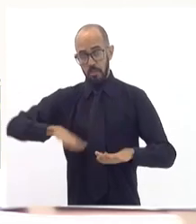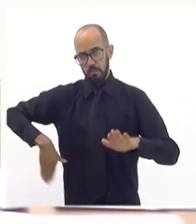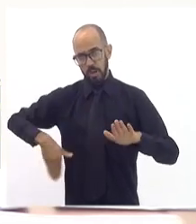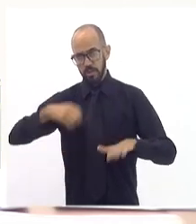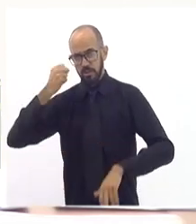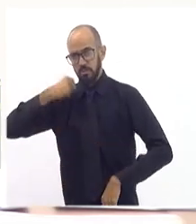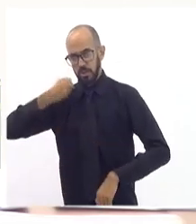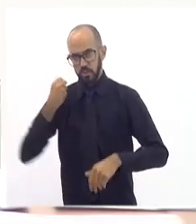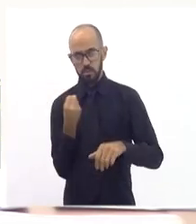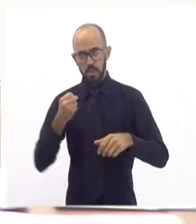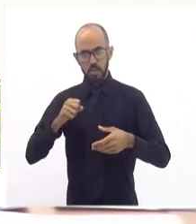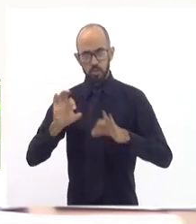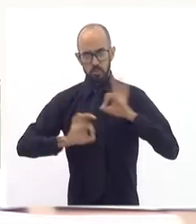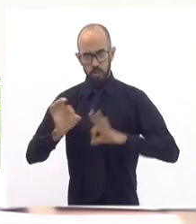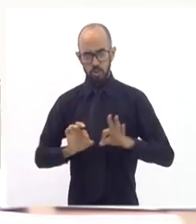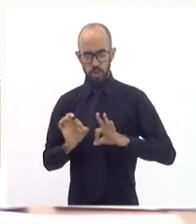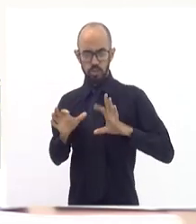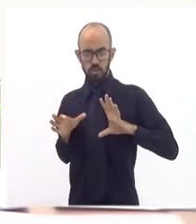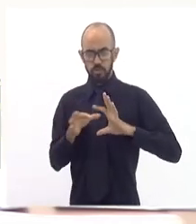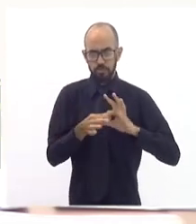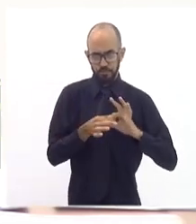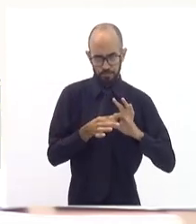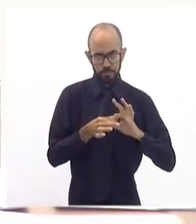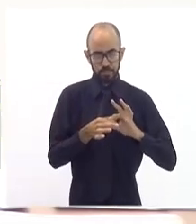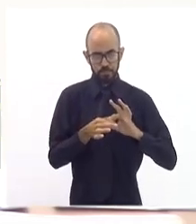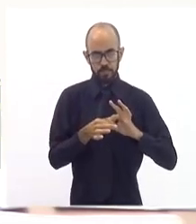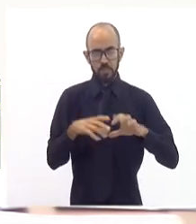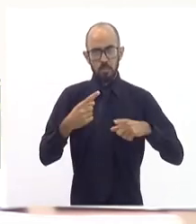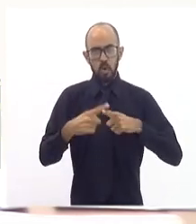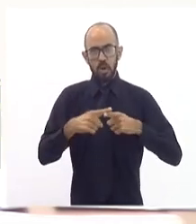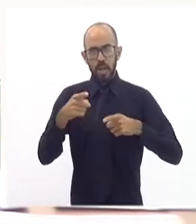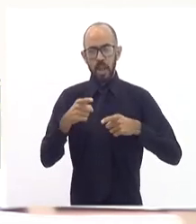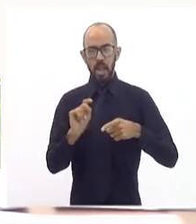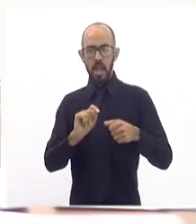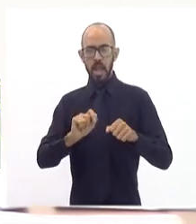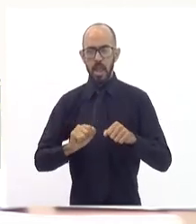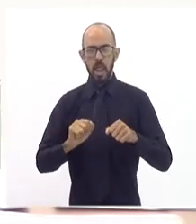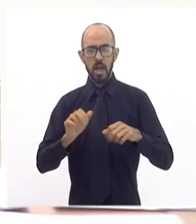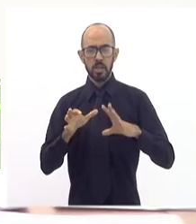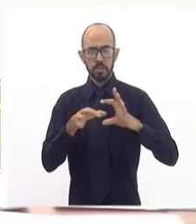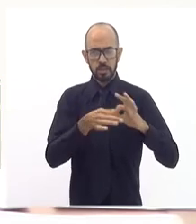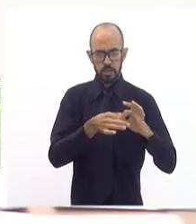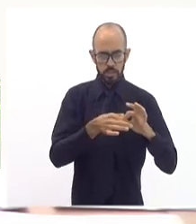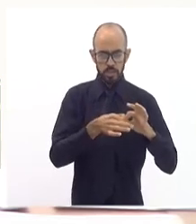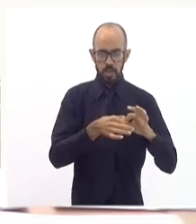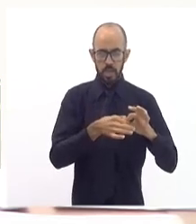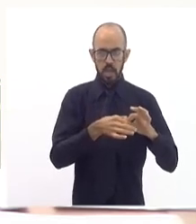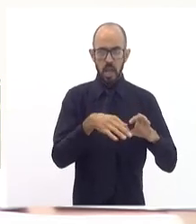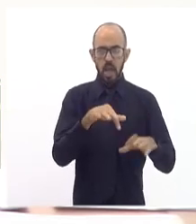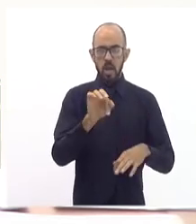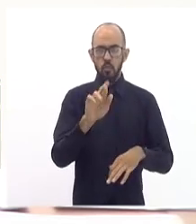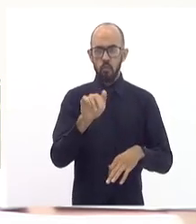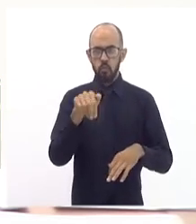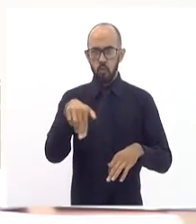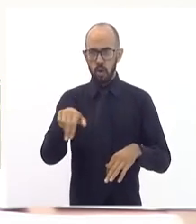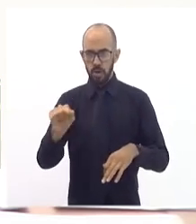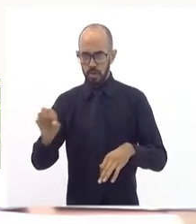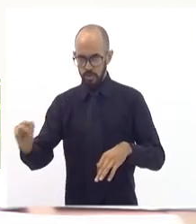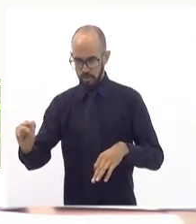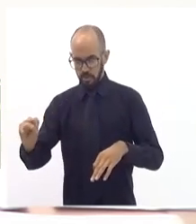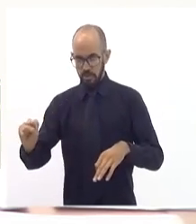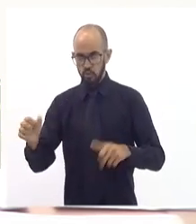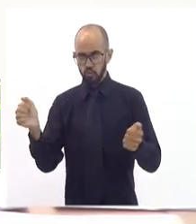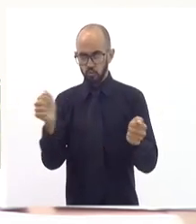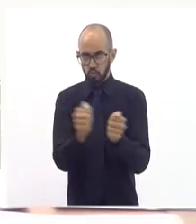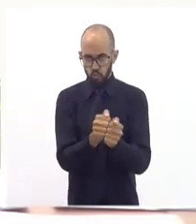projetos estão atreladas uma vez que a gente transmissão e perigo a subestação da zona oeste de propriedade de Furnas centrais elétricas